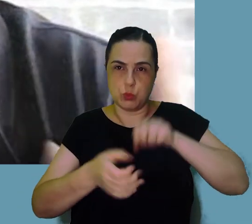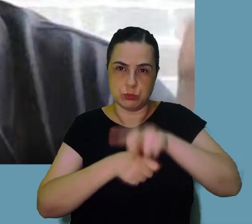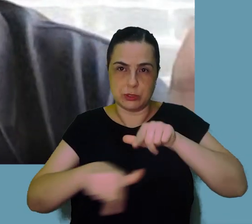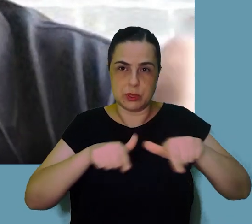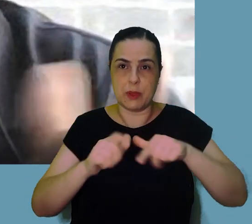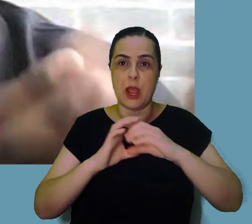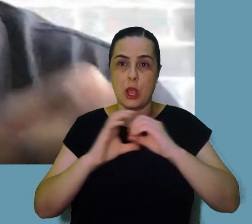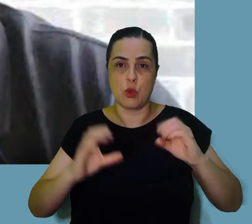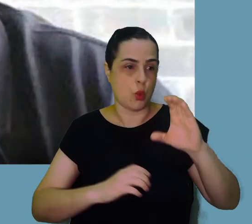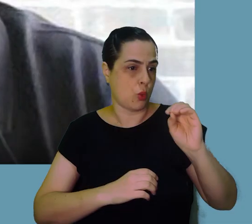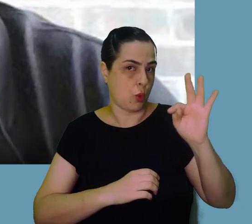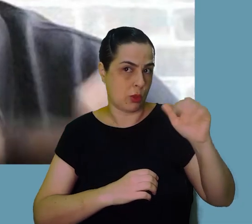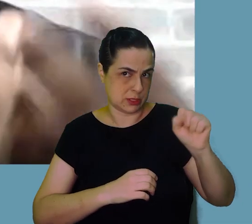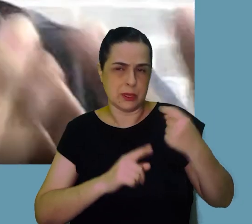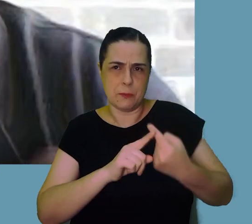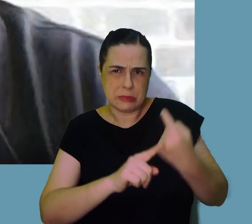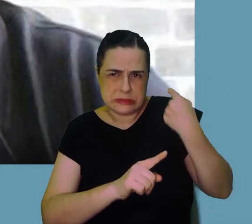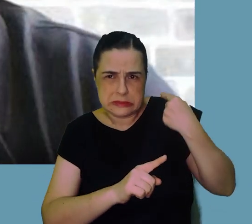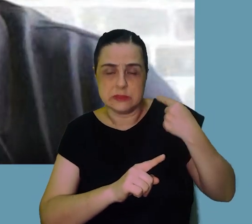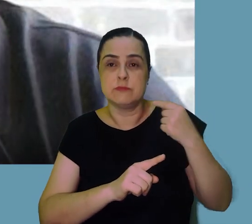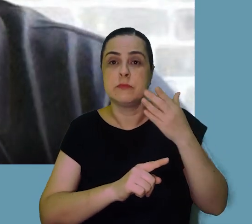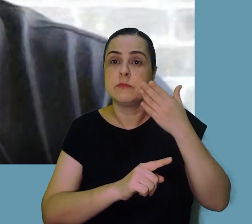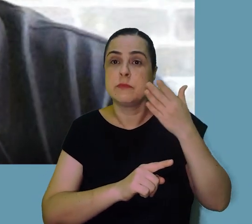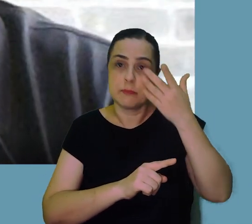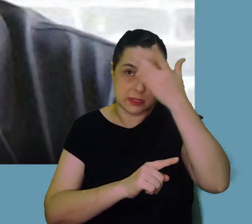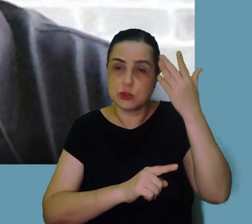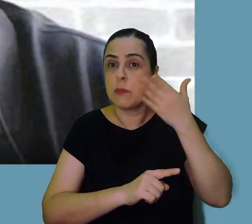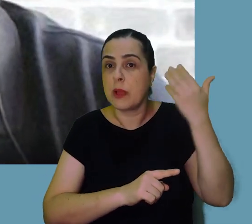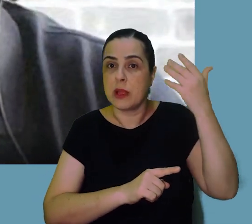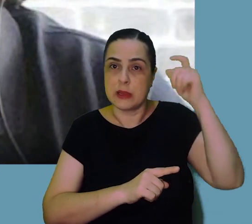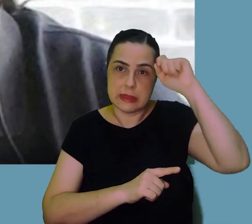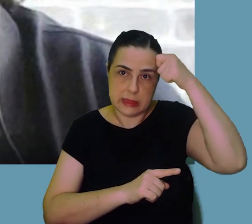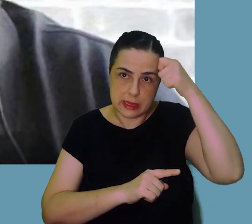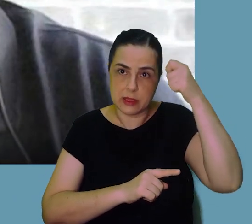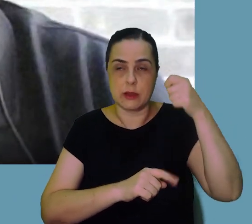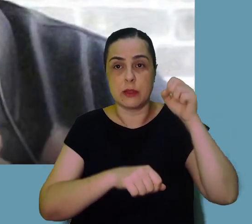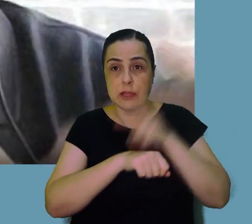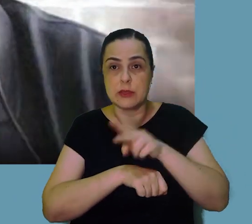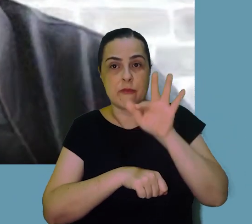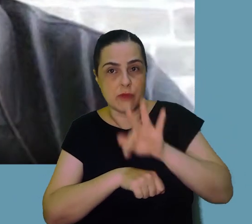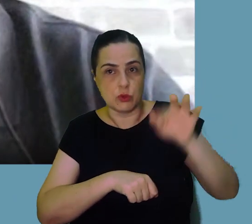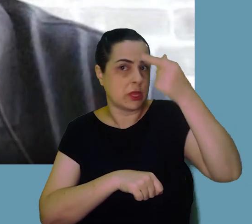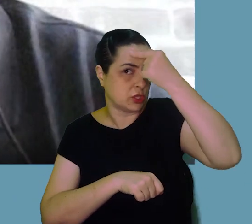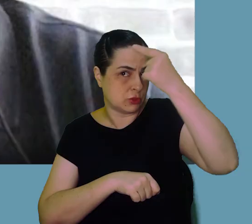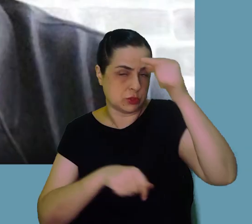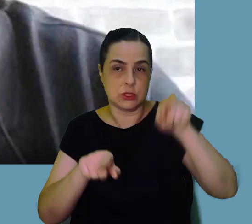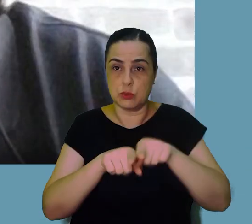o número de pessoas negras que começam a acessar graduação e pós-graduação